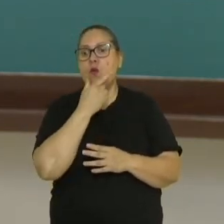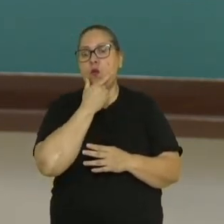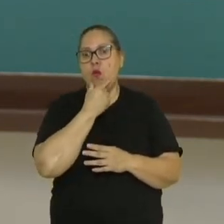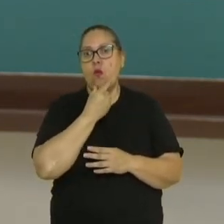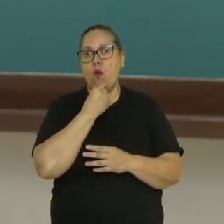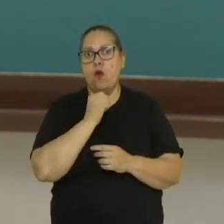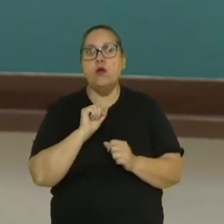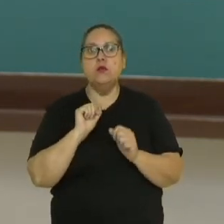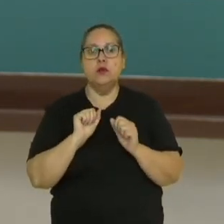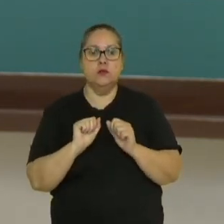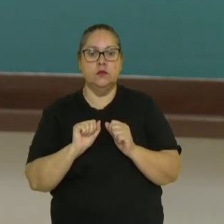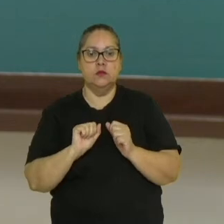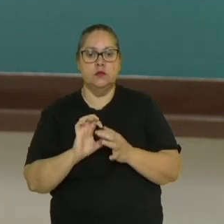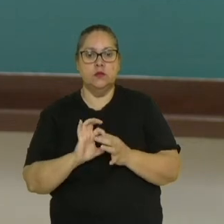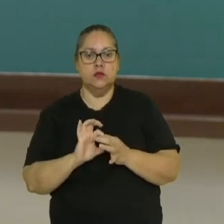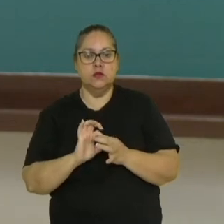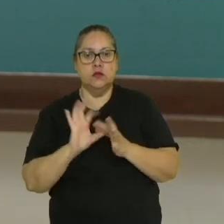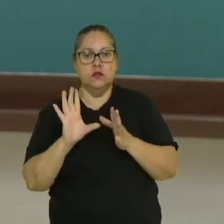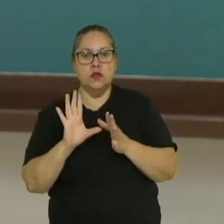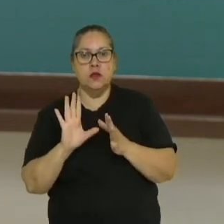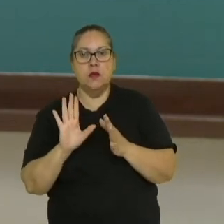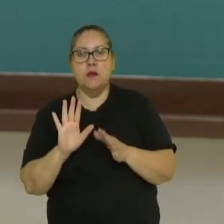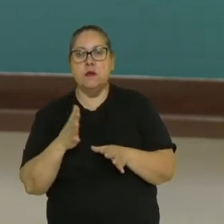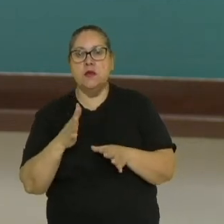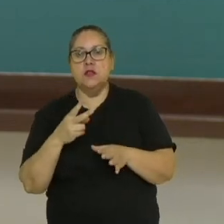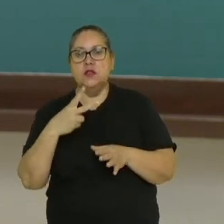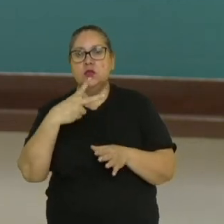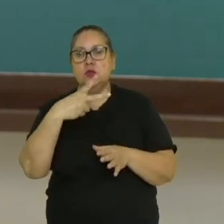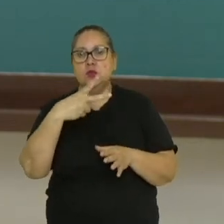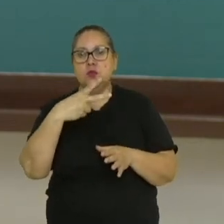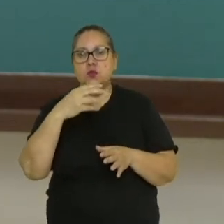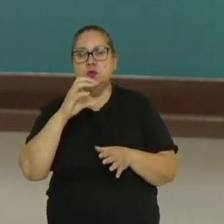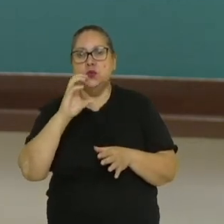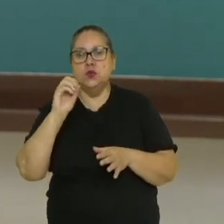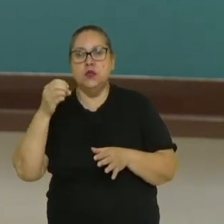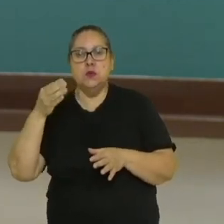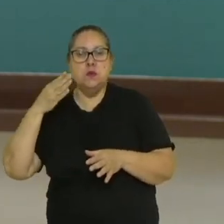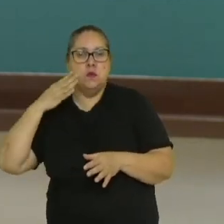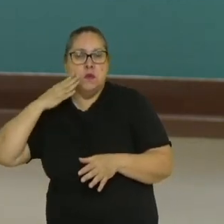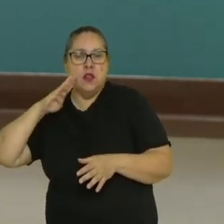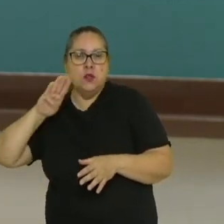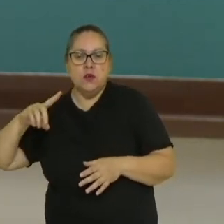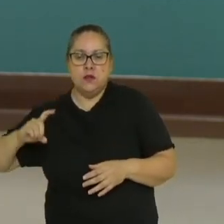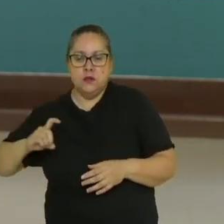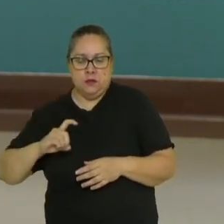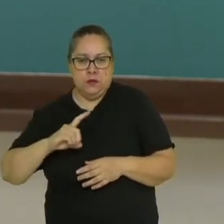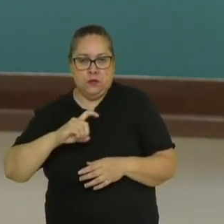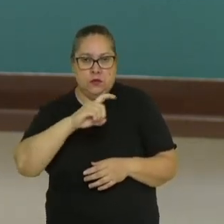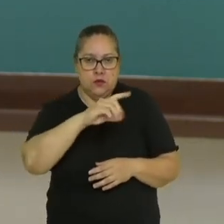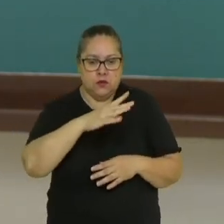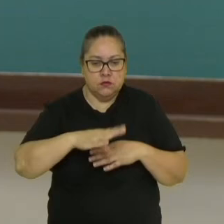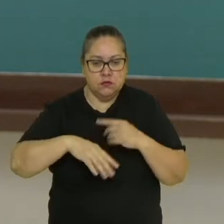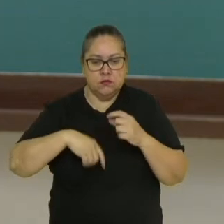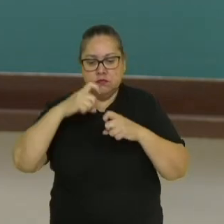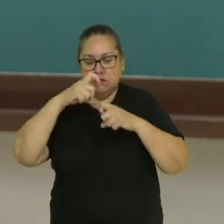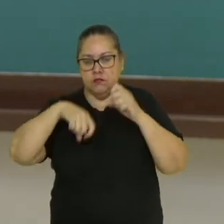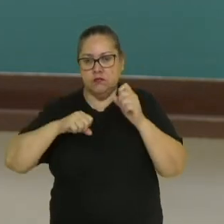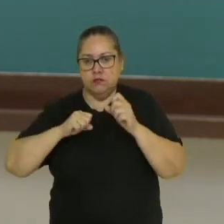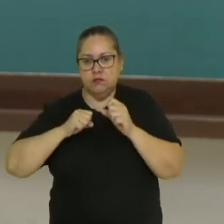pode liberar cerca de 200 milhões de espermatozoides lá no processo da